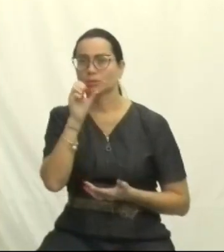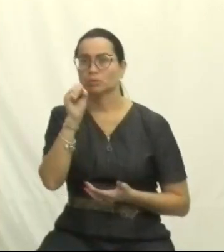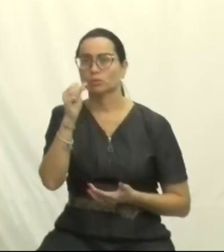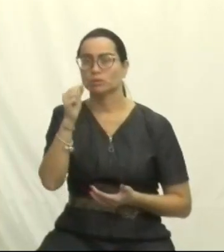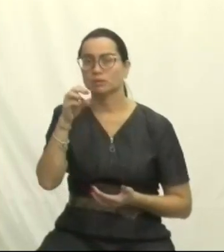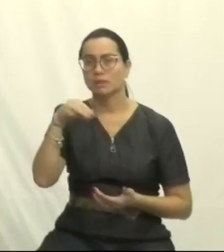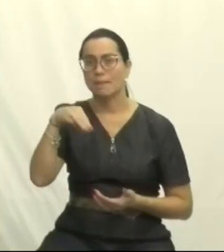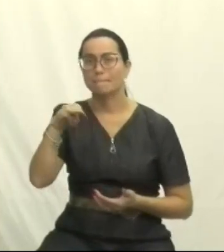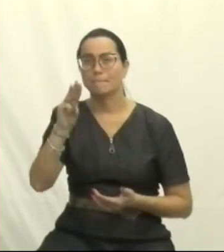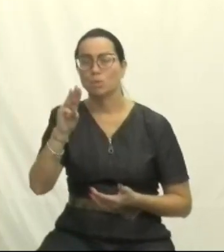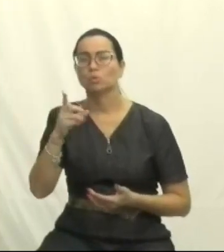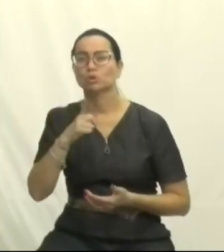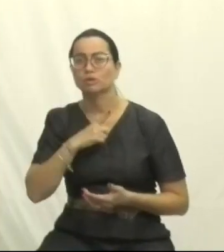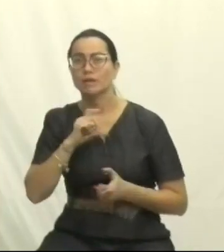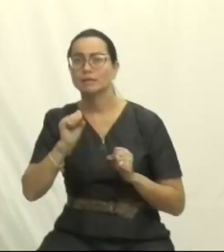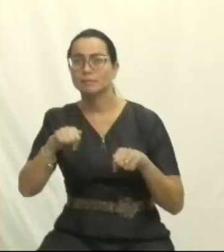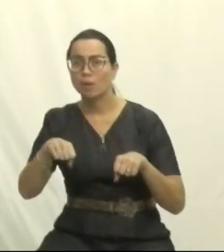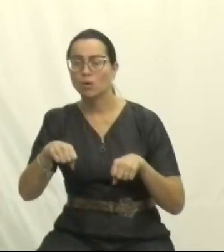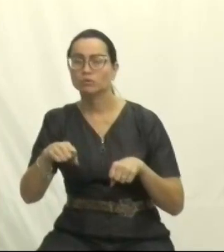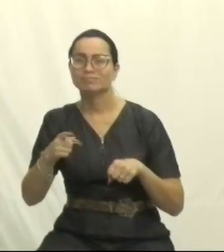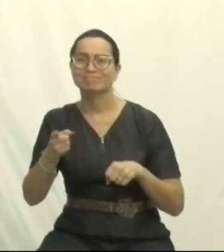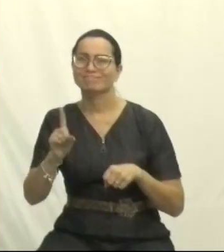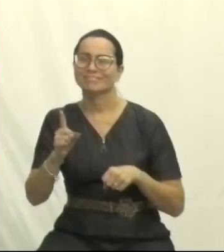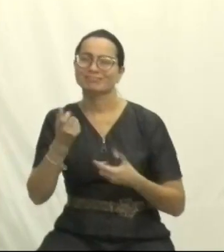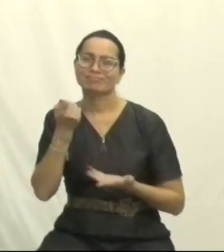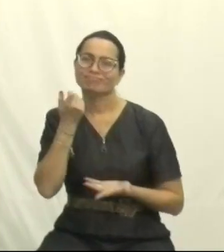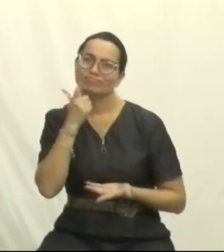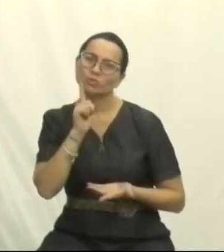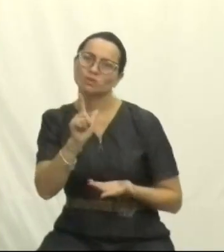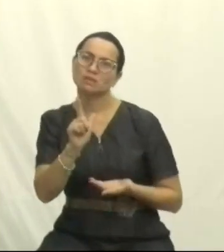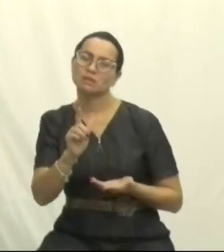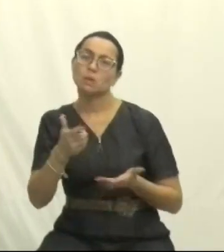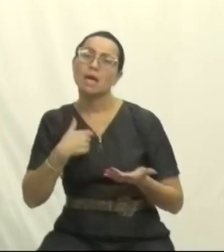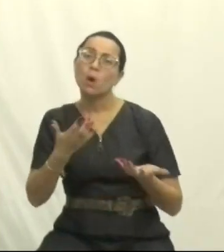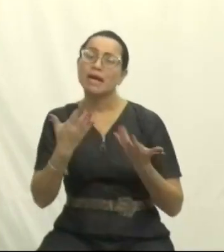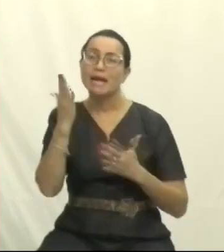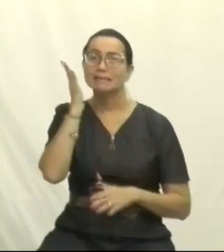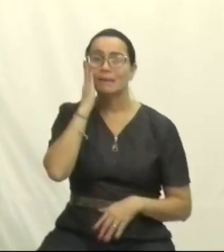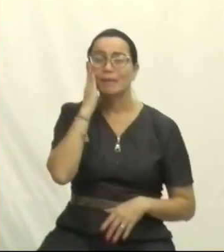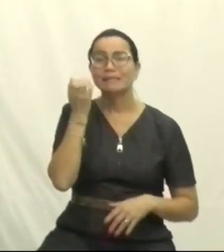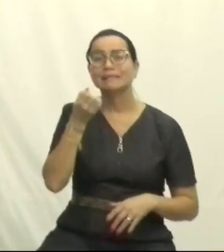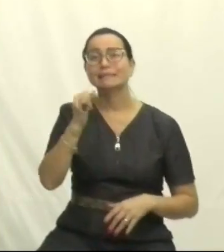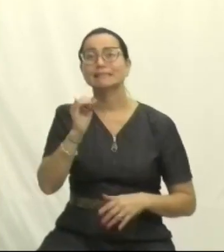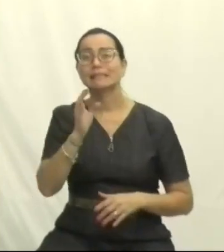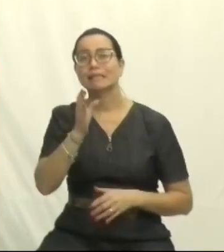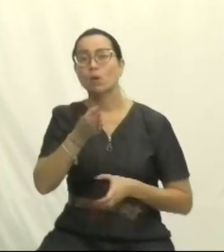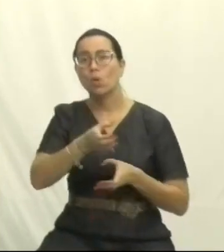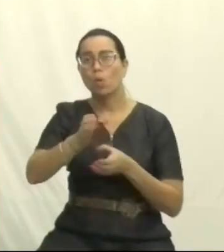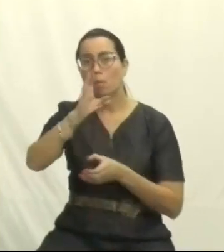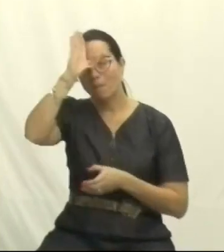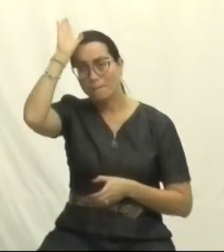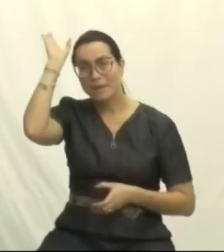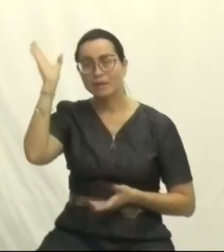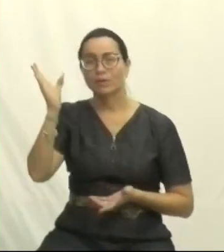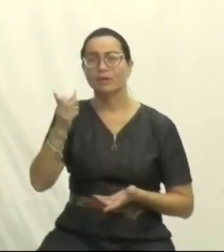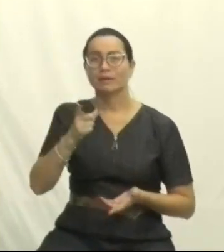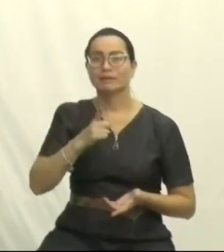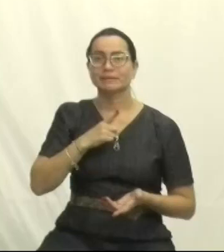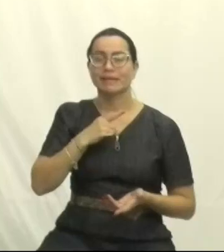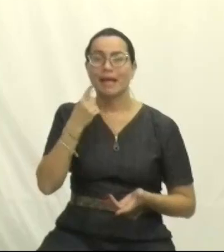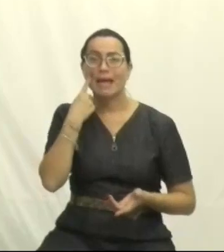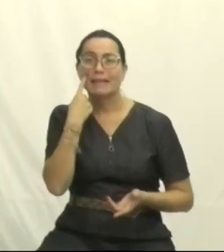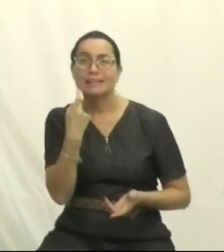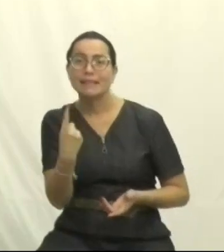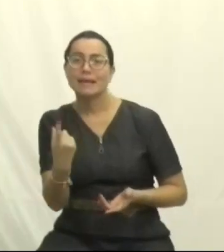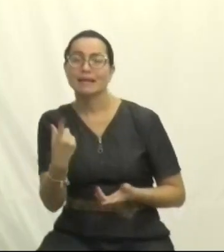não avançando. E eu queria saber se, de repente, se o Corpo de Bombeiro tem esse interesse em, de repente, buscar essa parceria